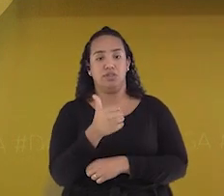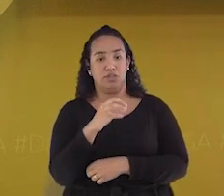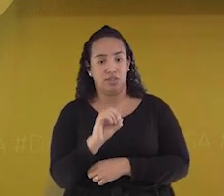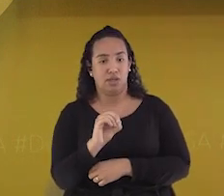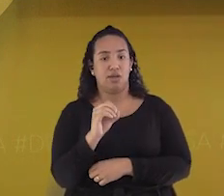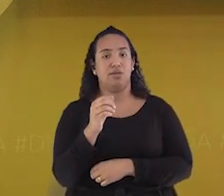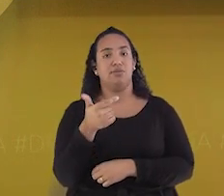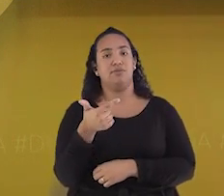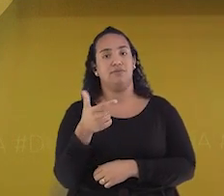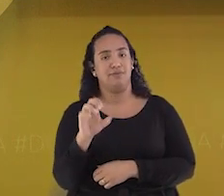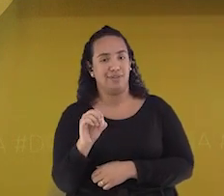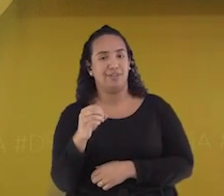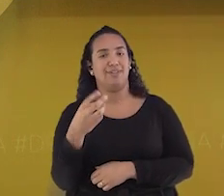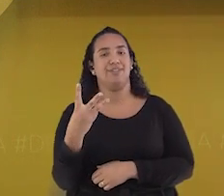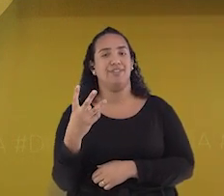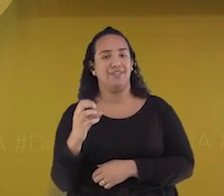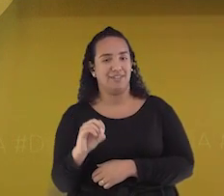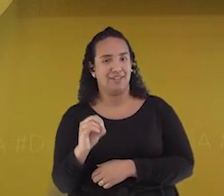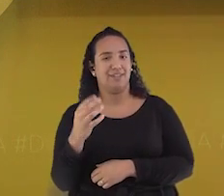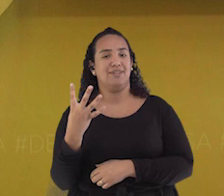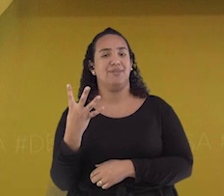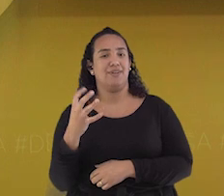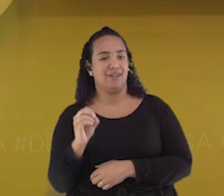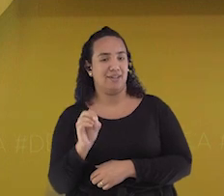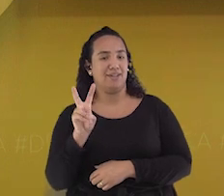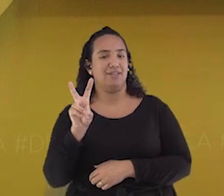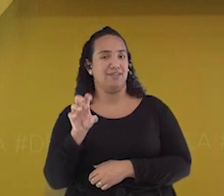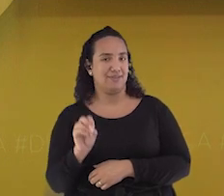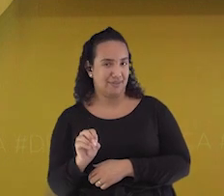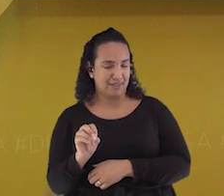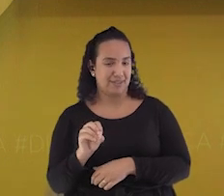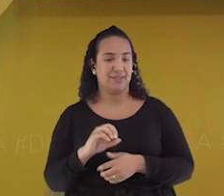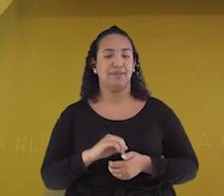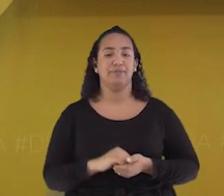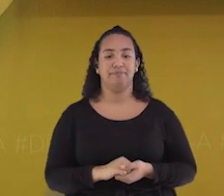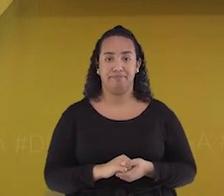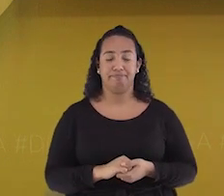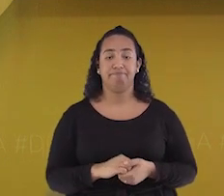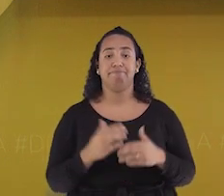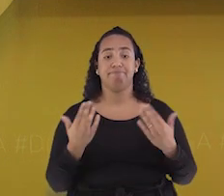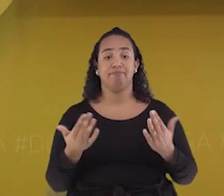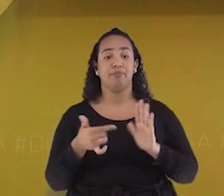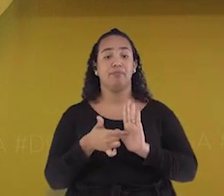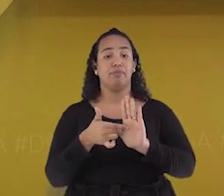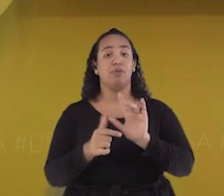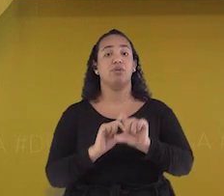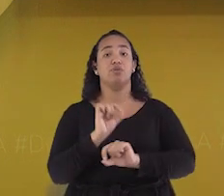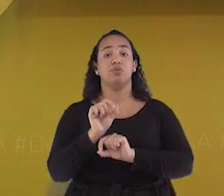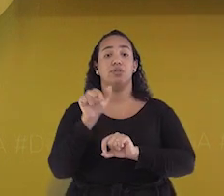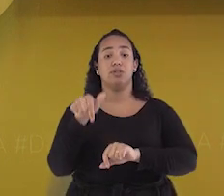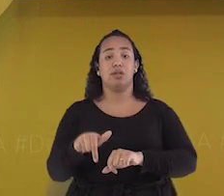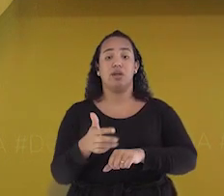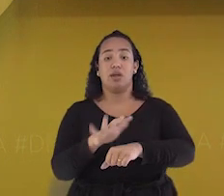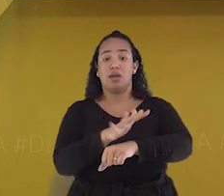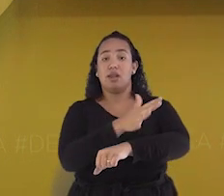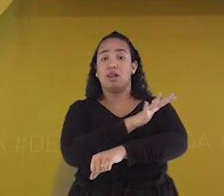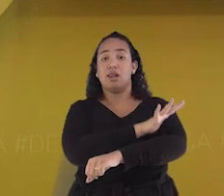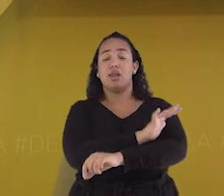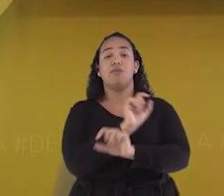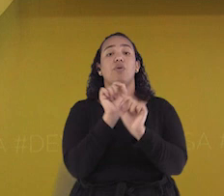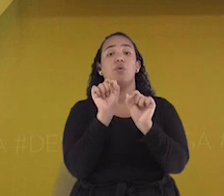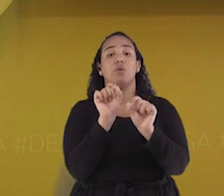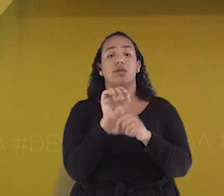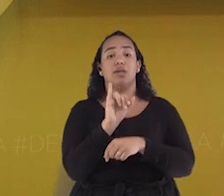10. 10, 20, 30, 40 e 50. Isso indica que esse relevo